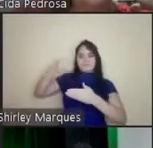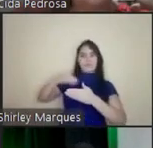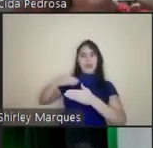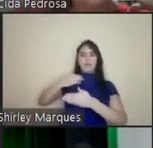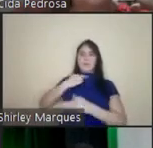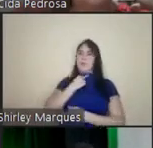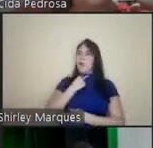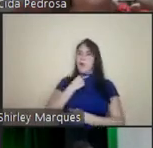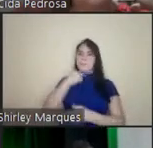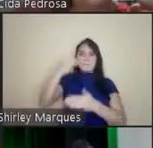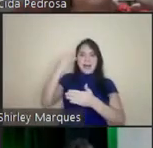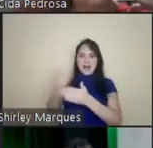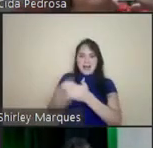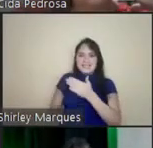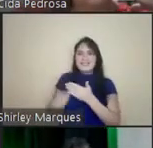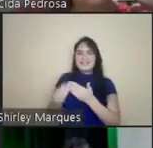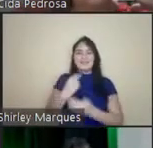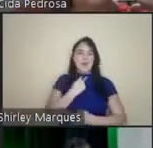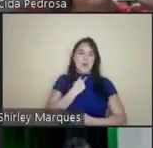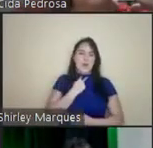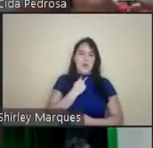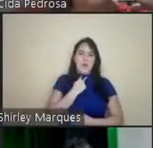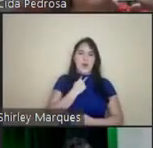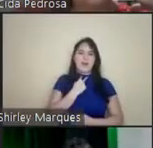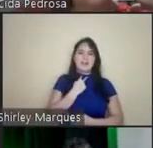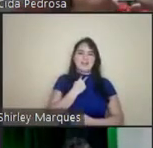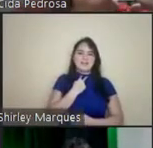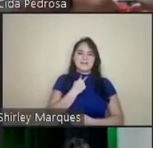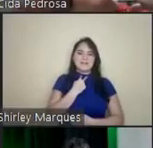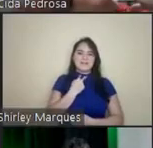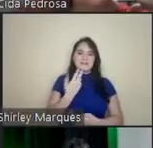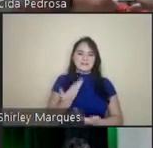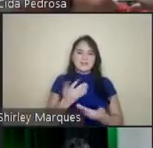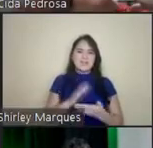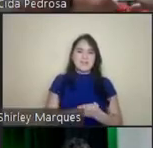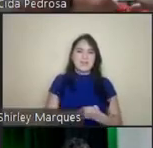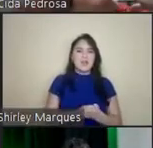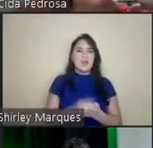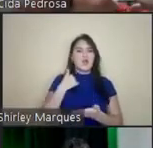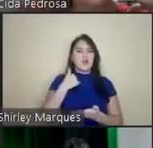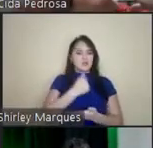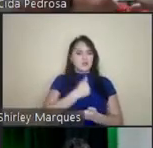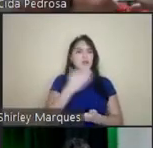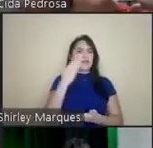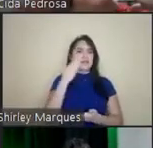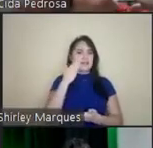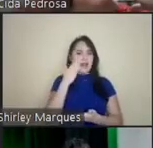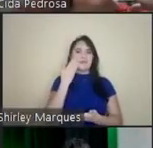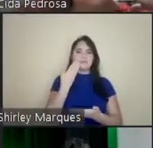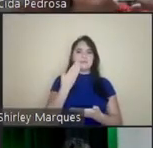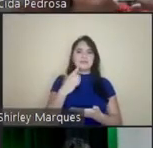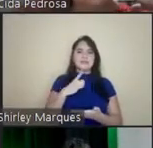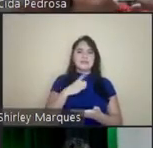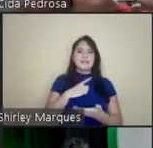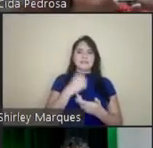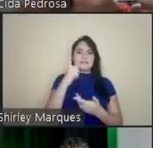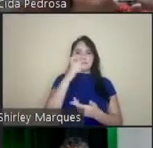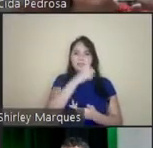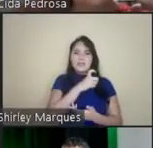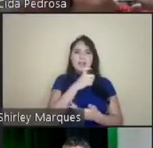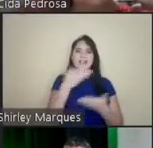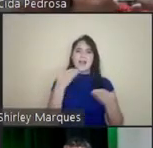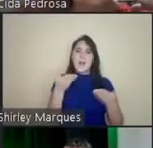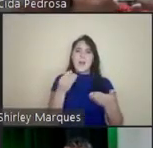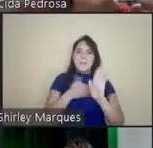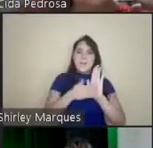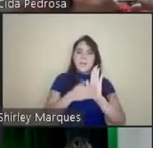perder as estribeiras, né, nesse momento, por mais que o abismo está ali, a gente beirando o abismo, a gente não pode. E aí são esses respiros. Eu proponho que nessa noite a gente faça